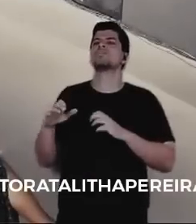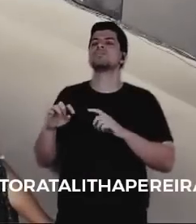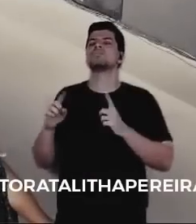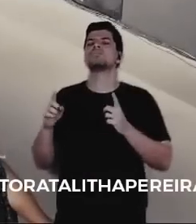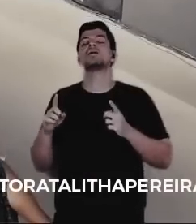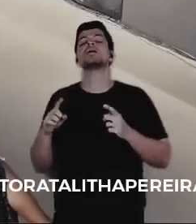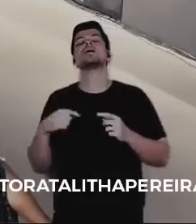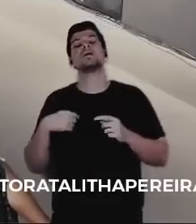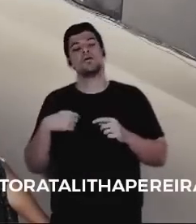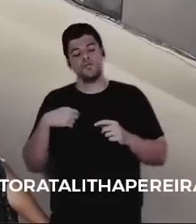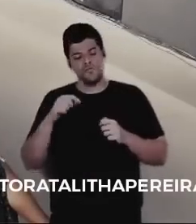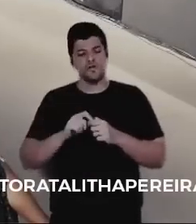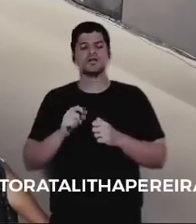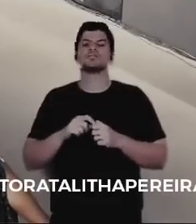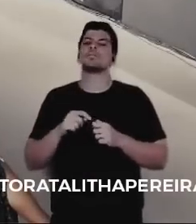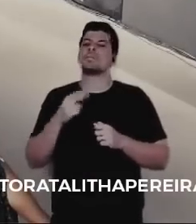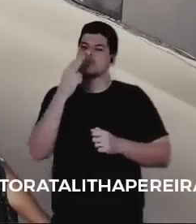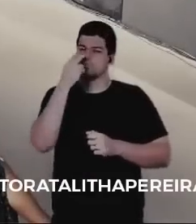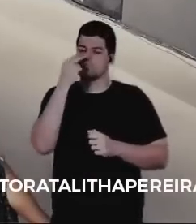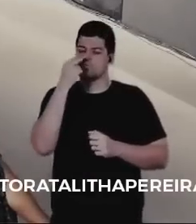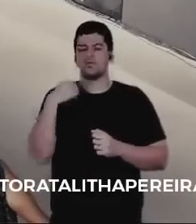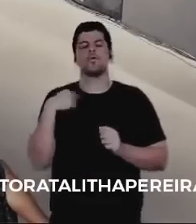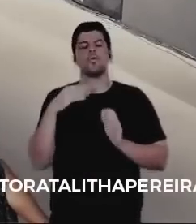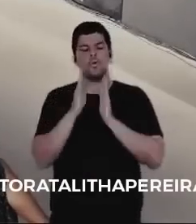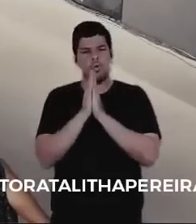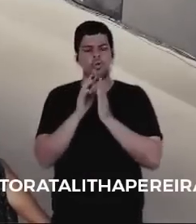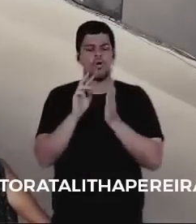que eu faço? Eu oro e leio a Bíblia.